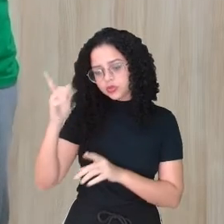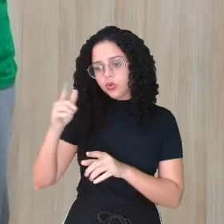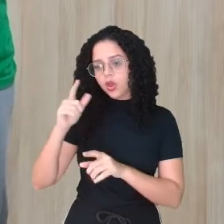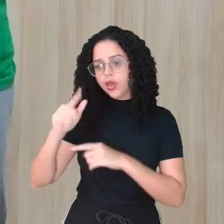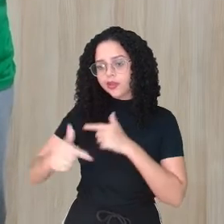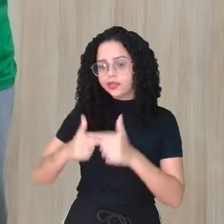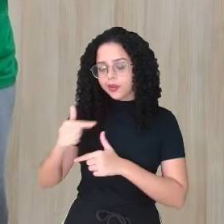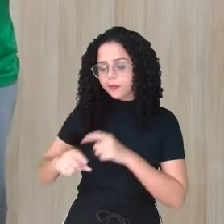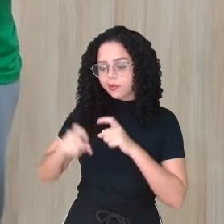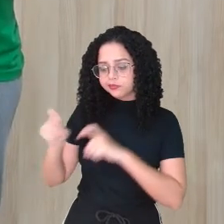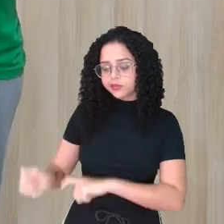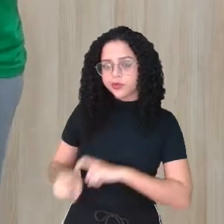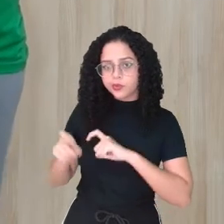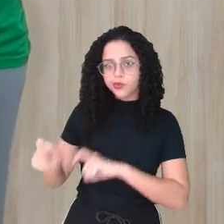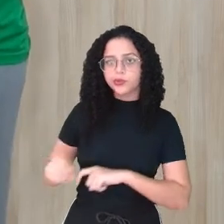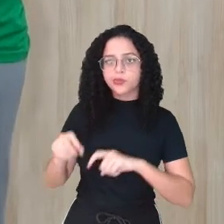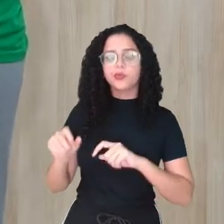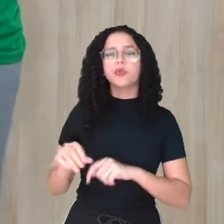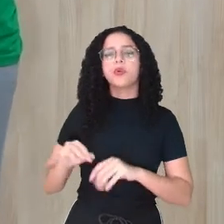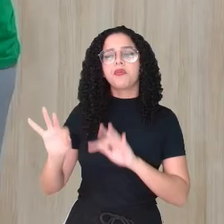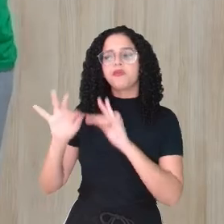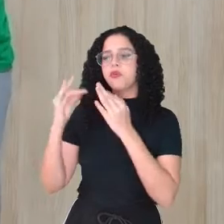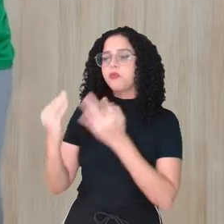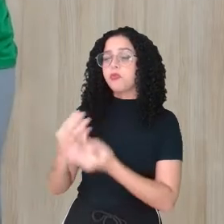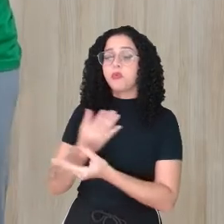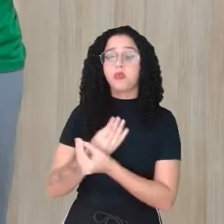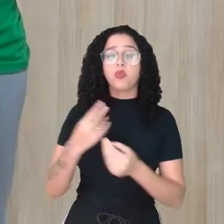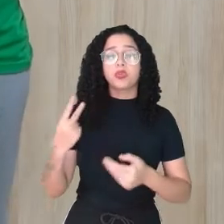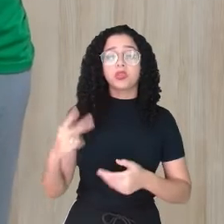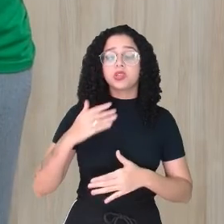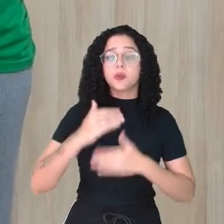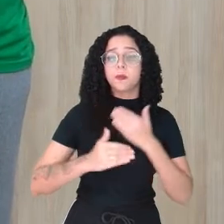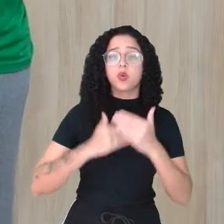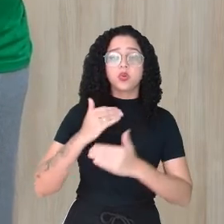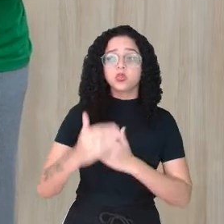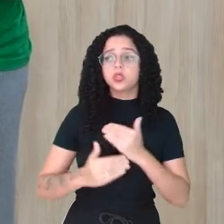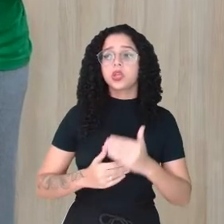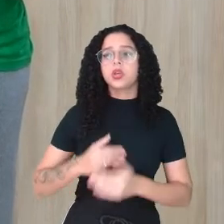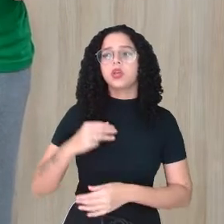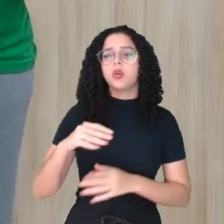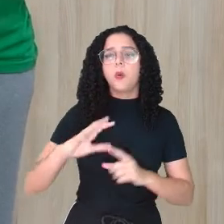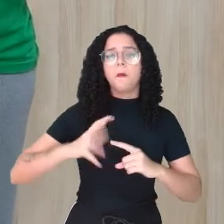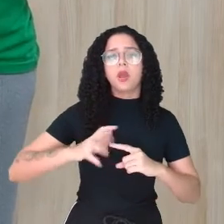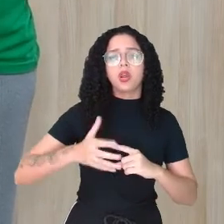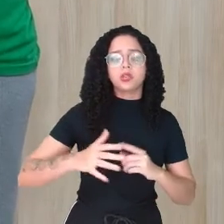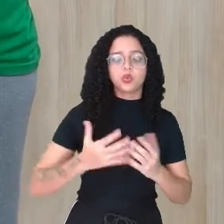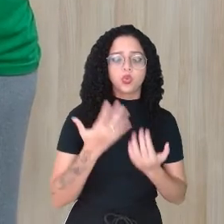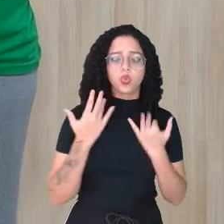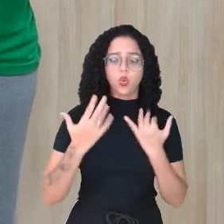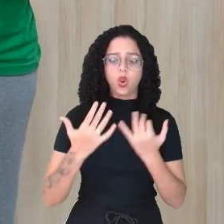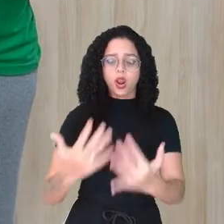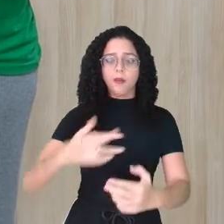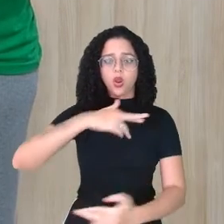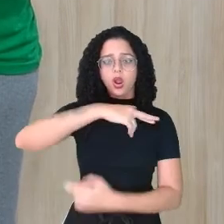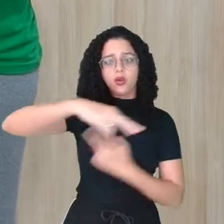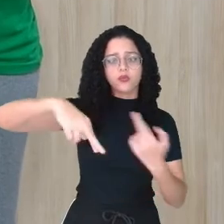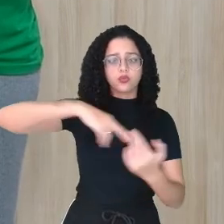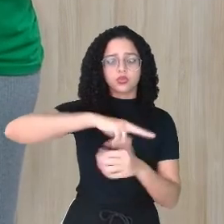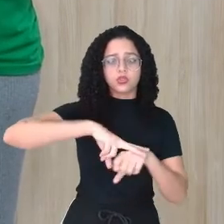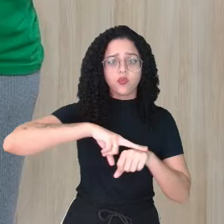agricultura familiar e muito desse processo aí da mecanização do campo, né? Com essa revolução